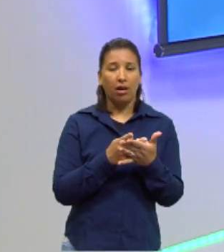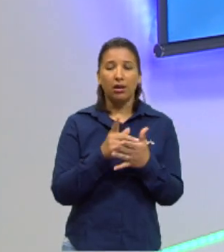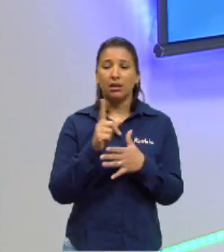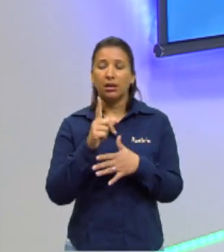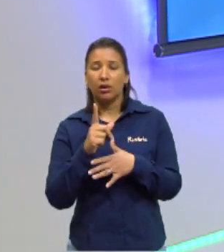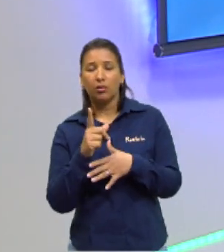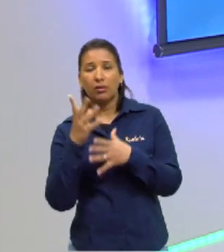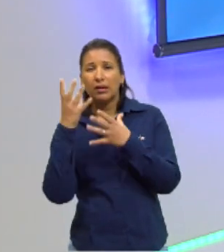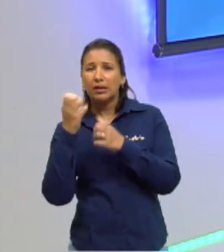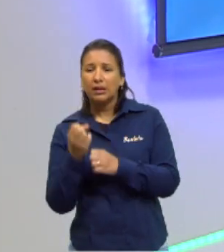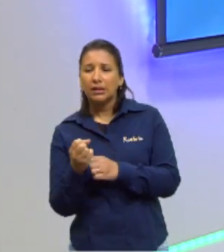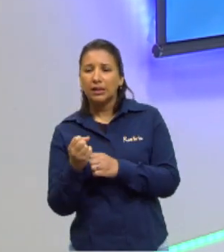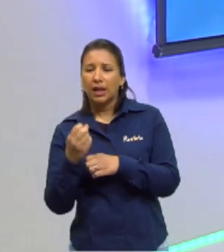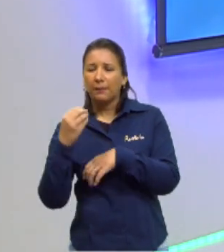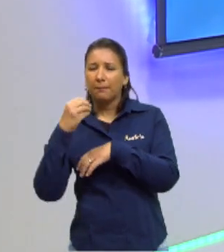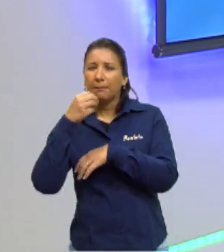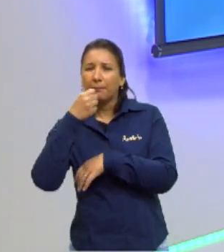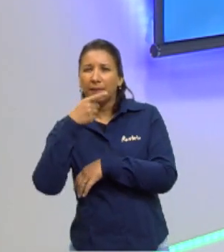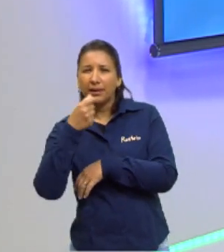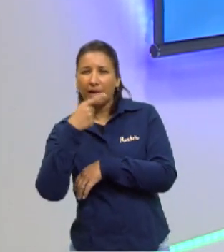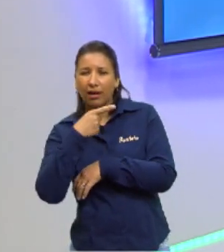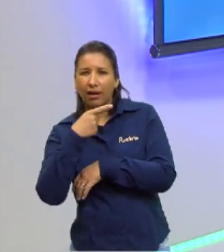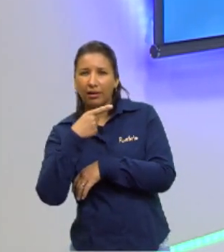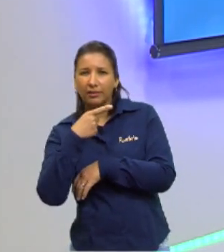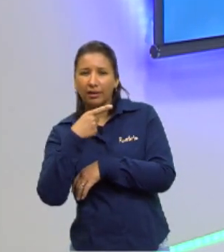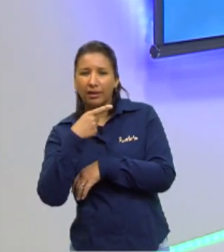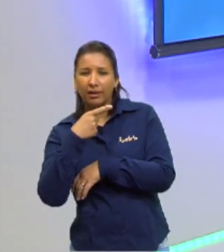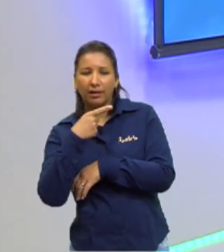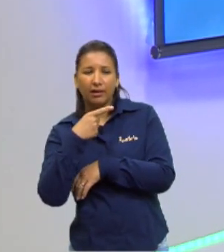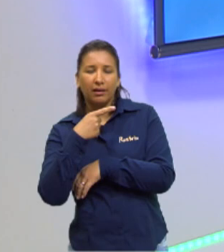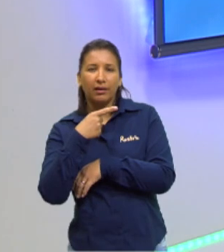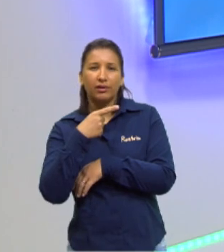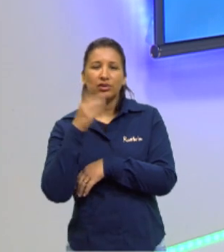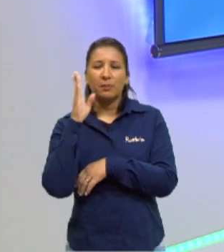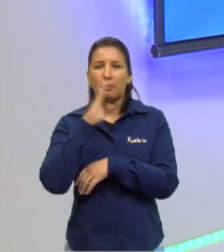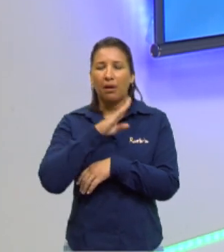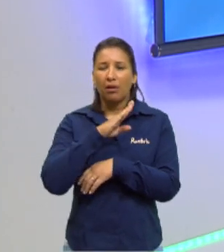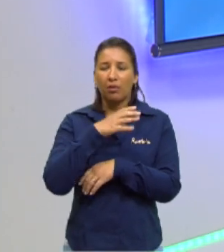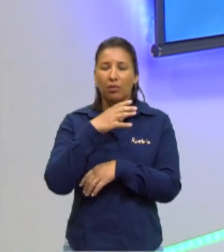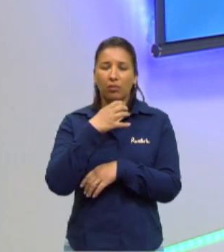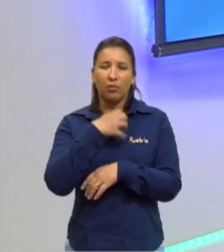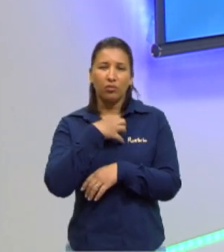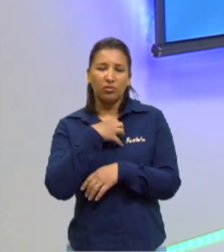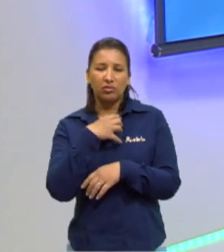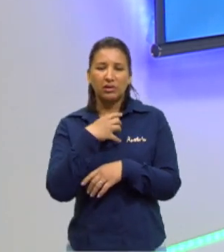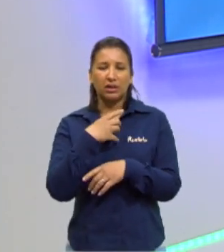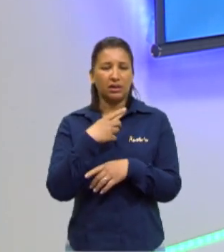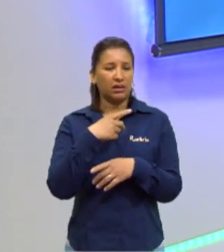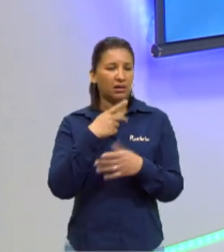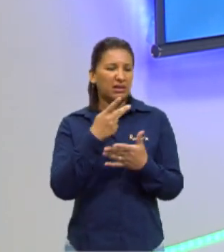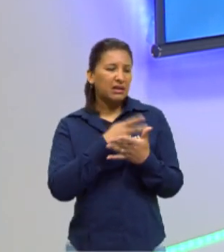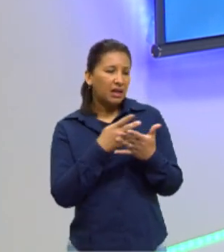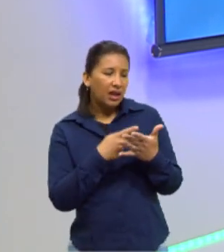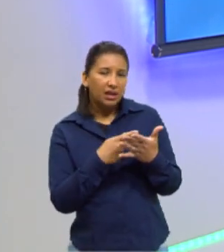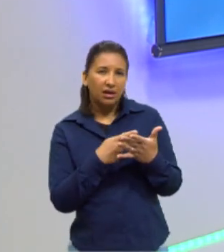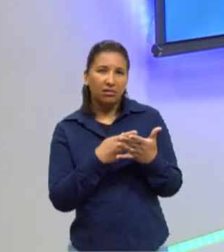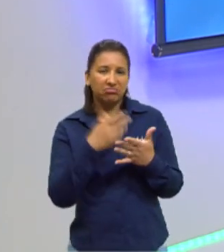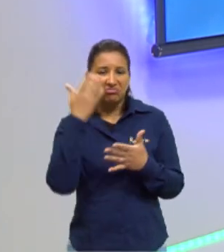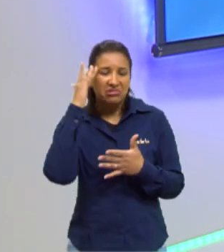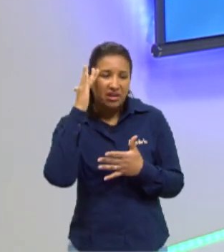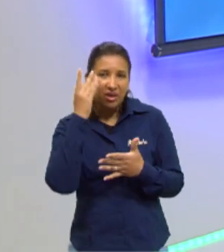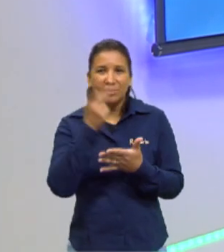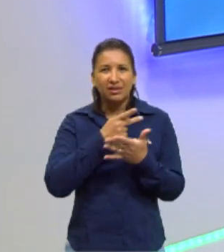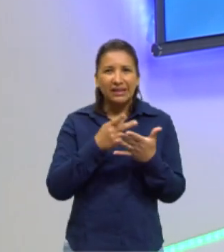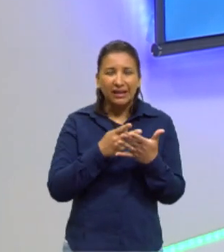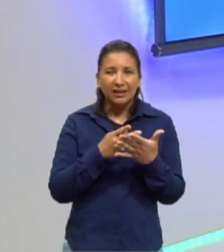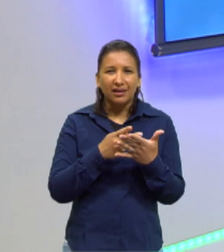mau gosto, que as pessoas dizem, ah, não entendeu, quer que eu desenhe? Se é importante o desenho, desenhe,